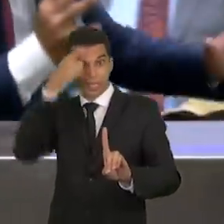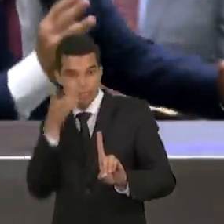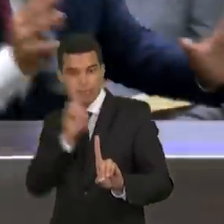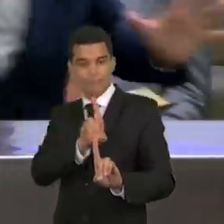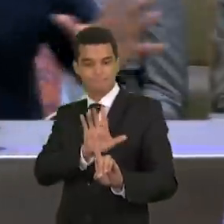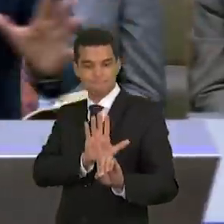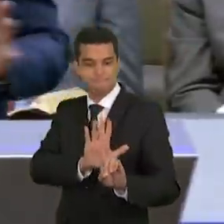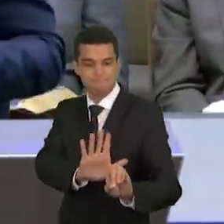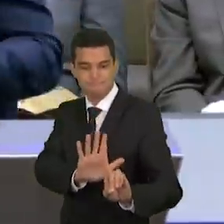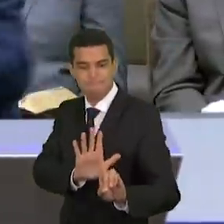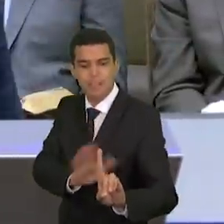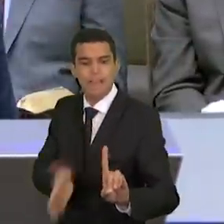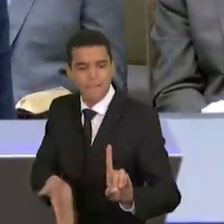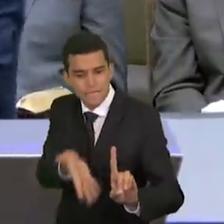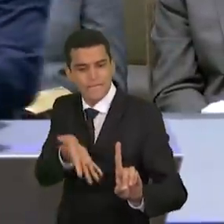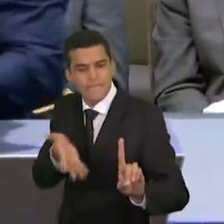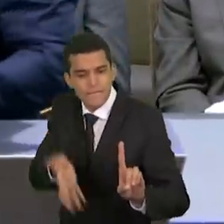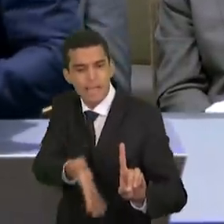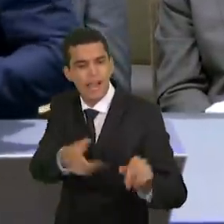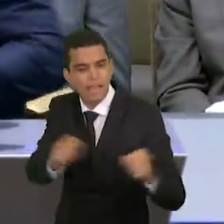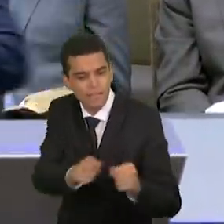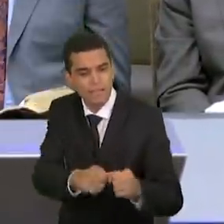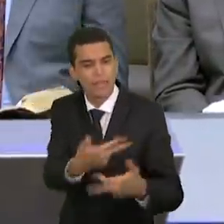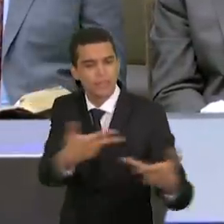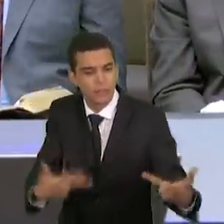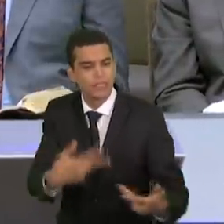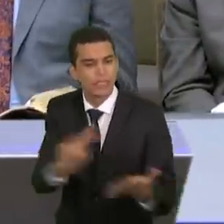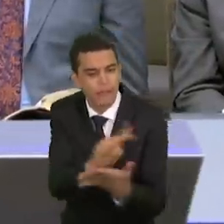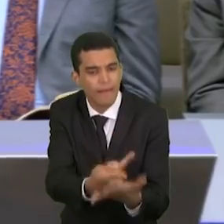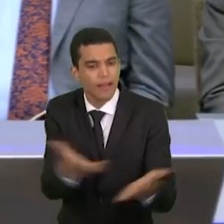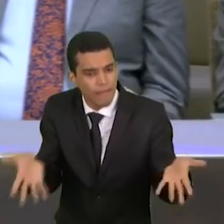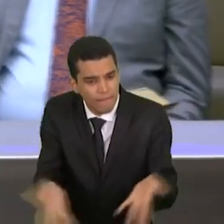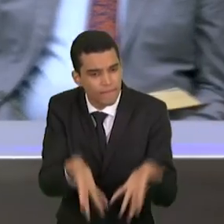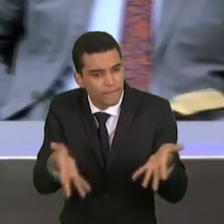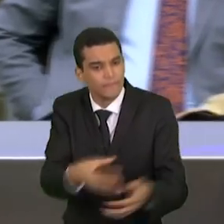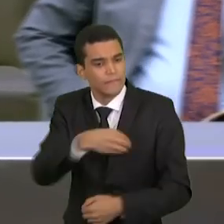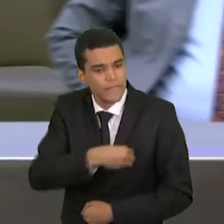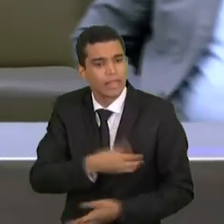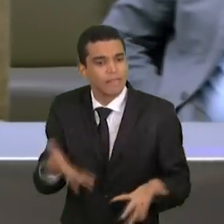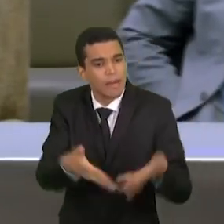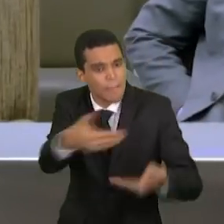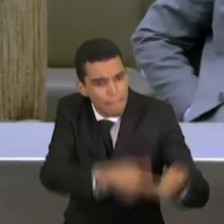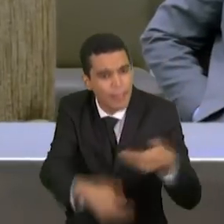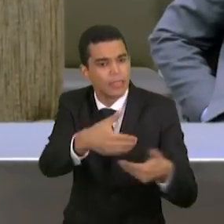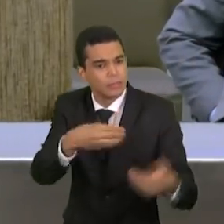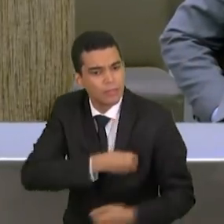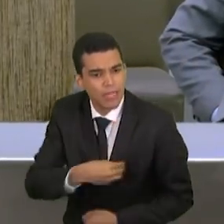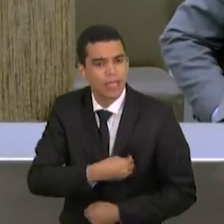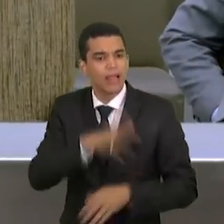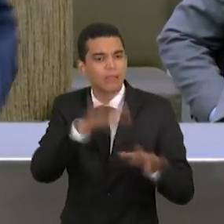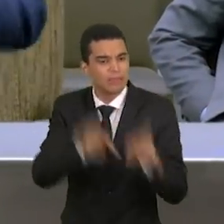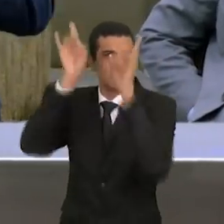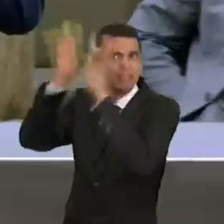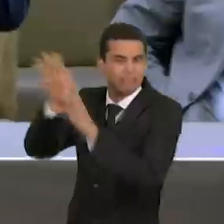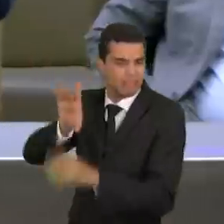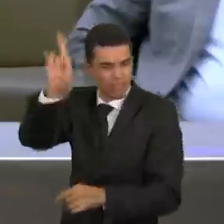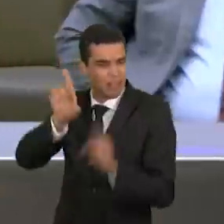te envolve, desce, vai, participa, desiste desta fé.